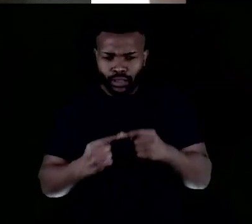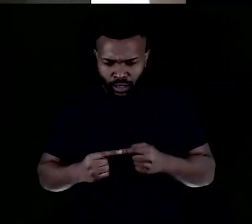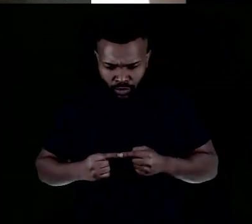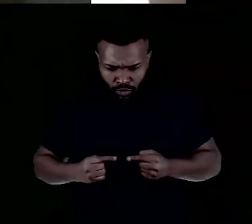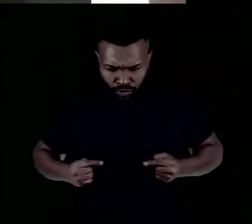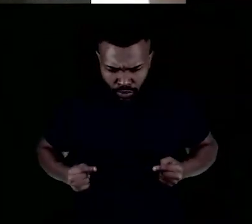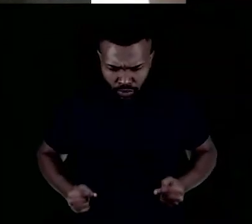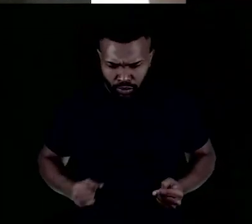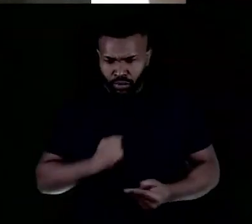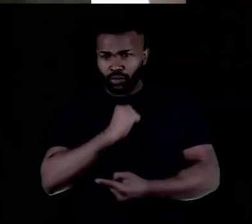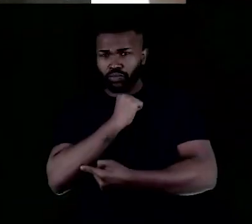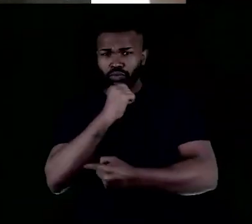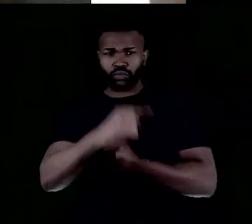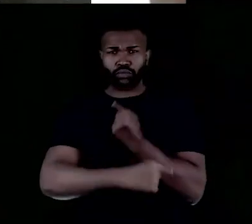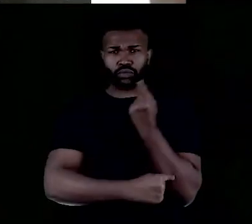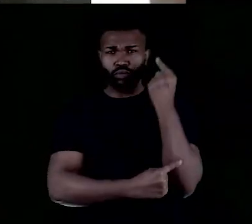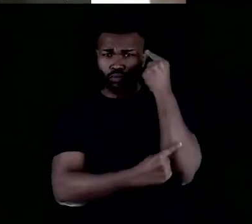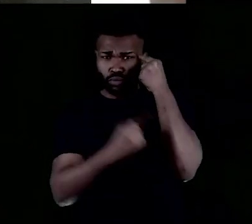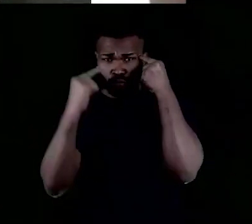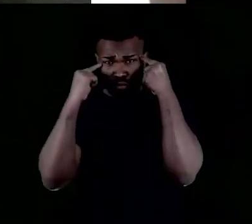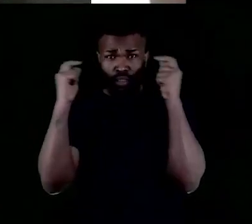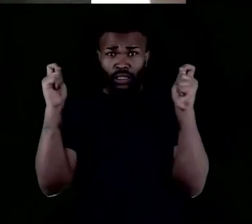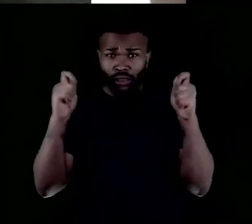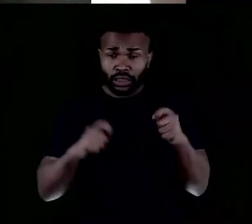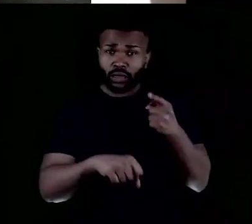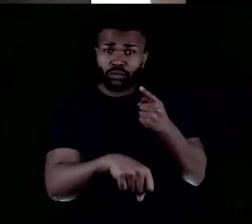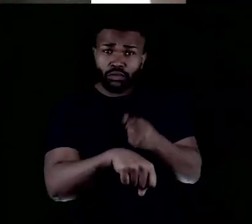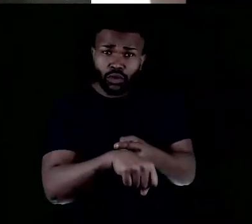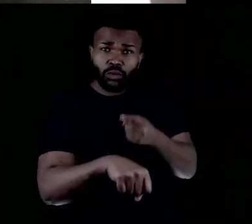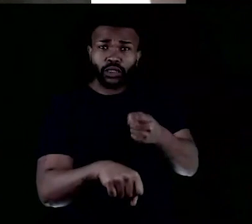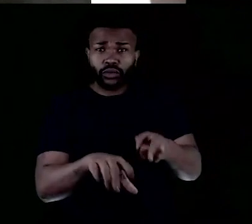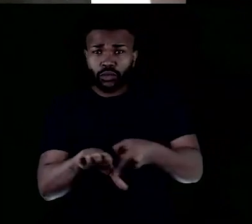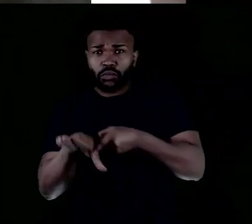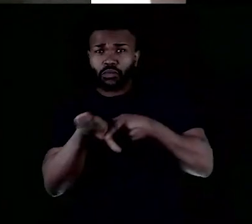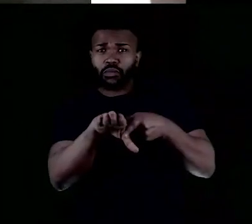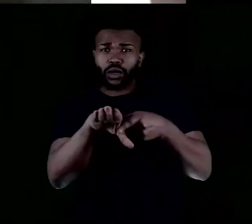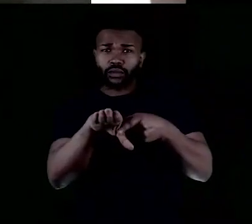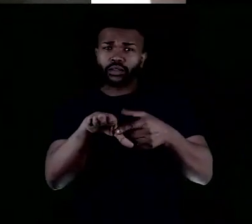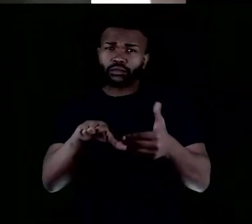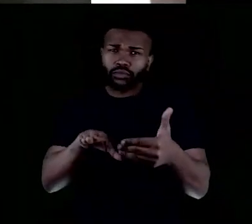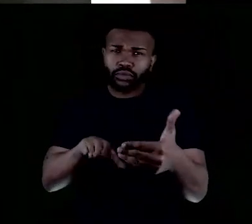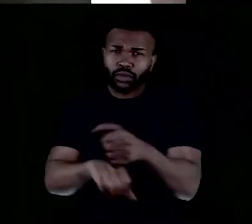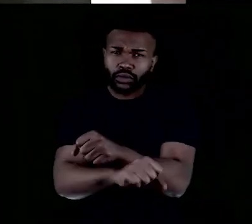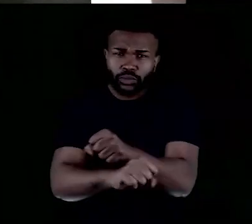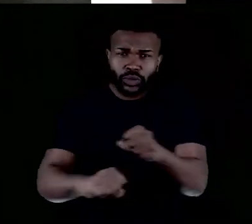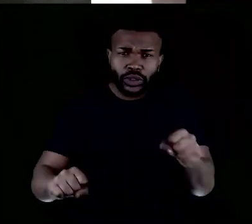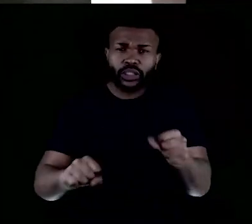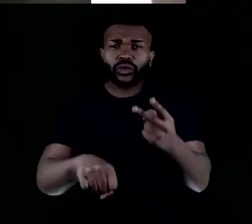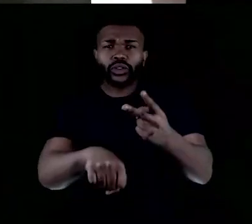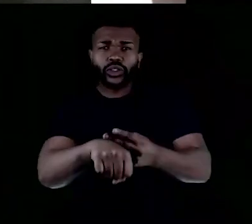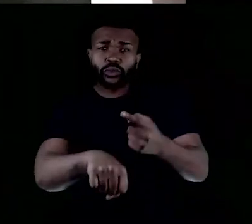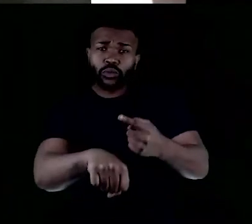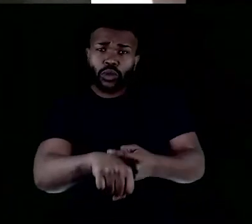queda, das quinas que te trincam cada uma das costelas, dos apoios, cotovelos e dos pontos de tensão, do momento imprescindível em que o pé se